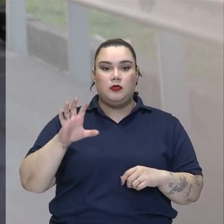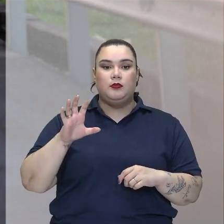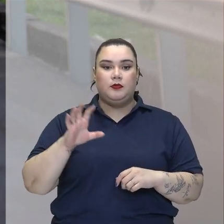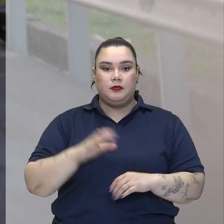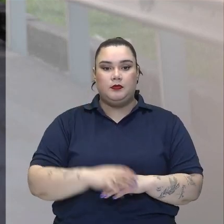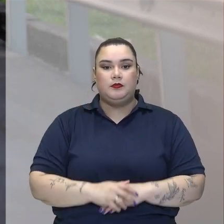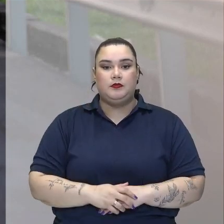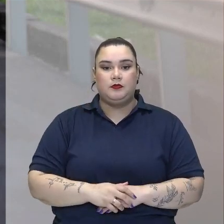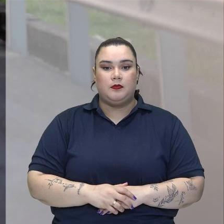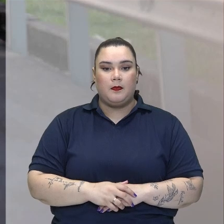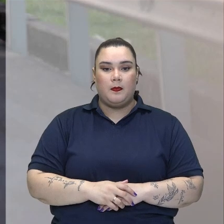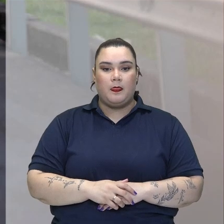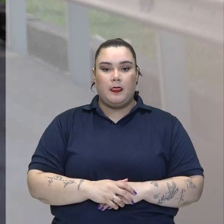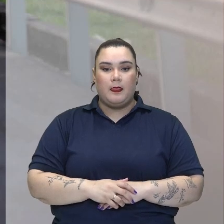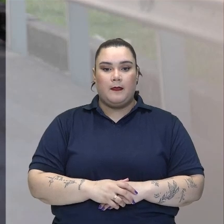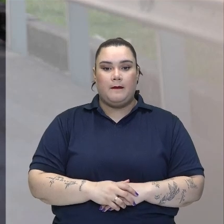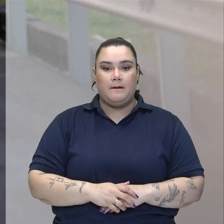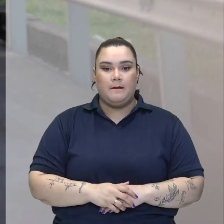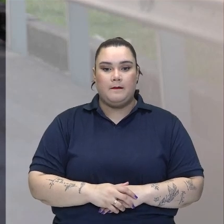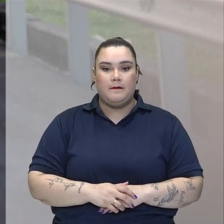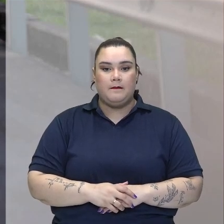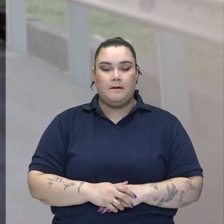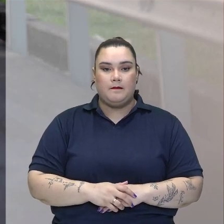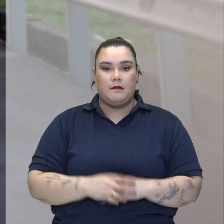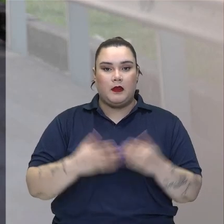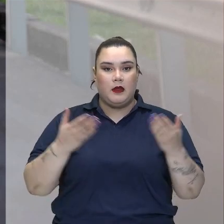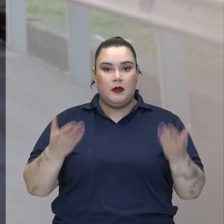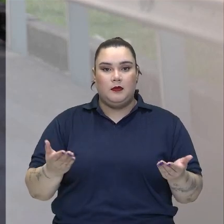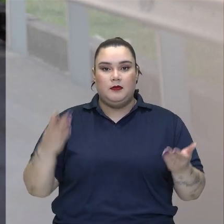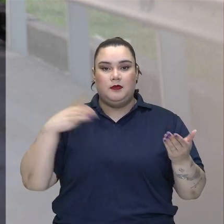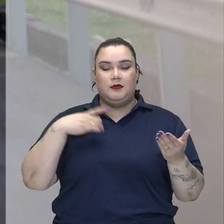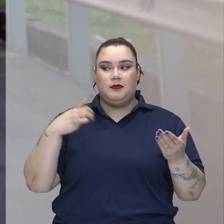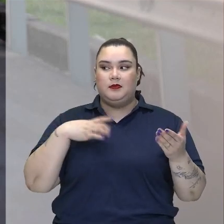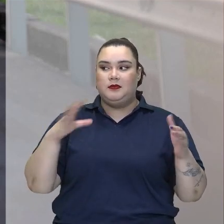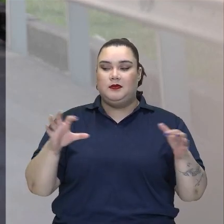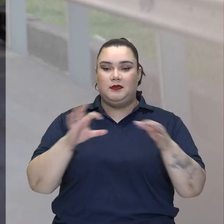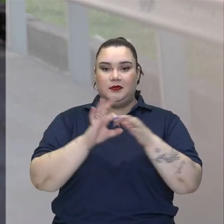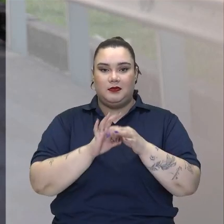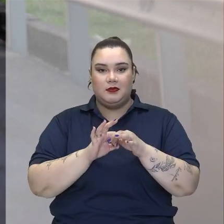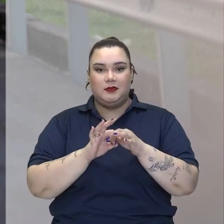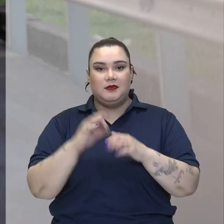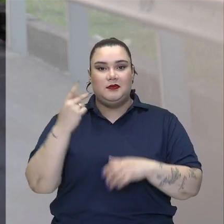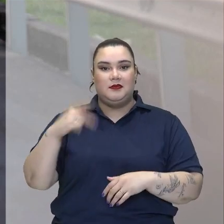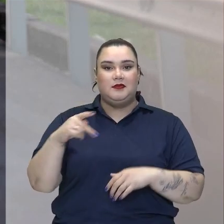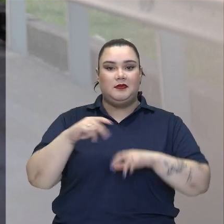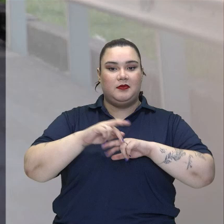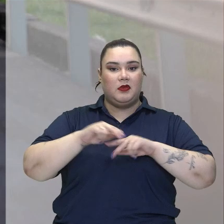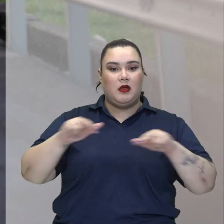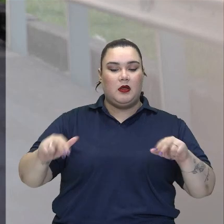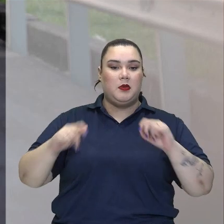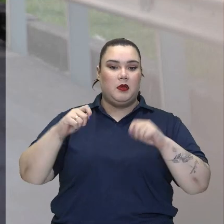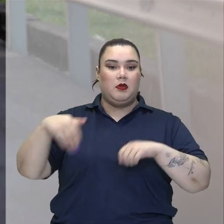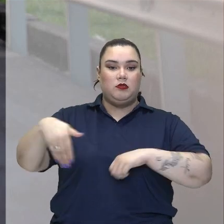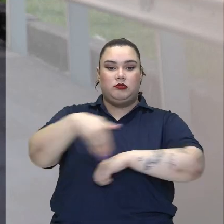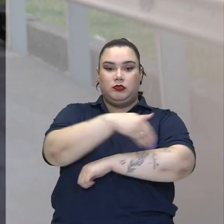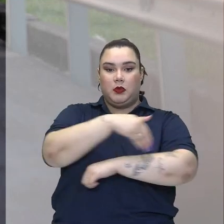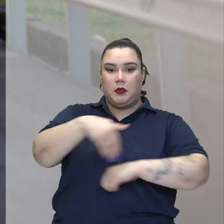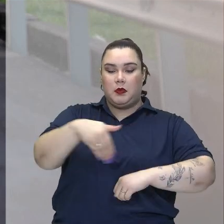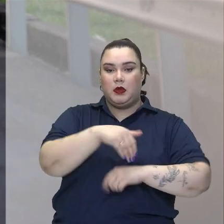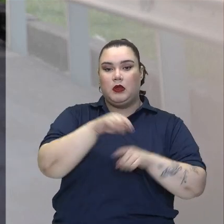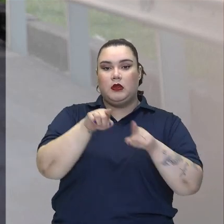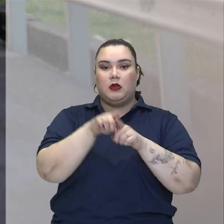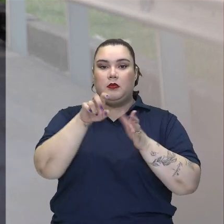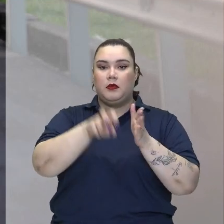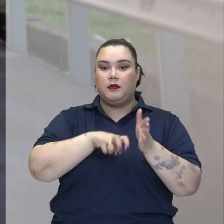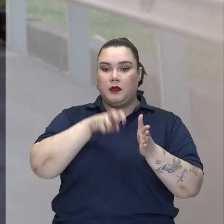metropolitanas. Então, elas estão conectadas ali por uma vasta rede de rodovias e ferrovias. E